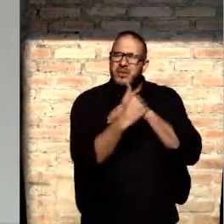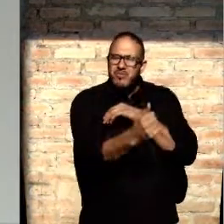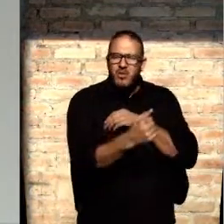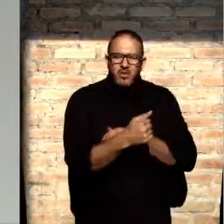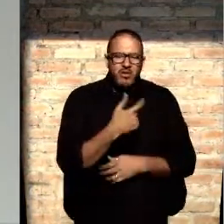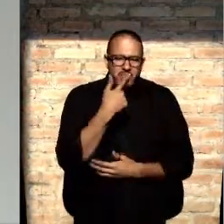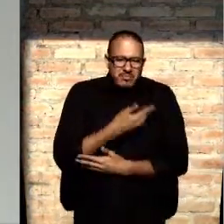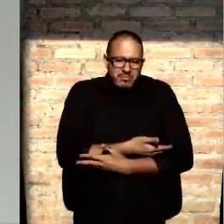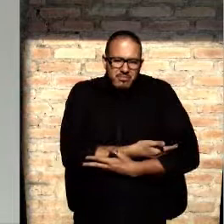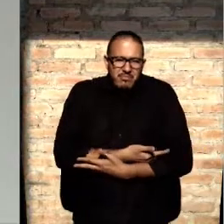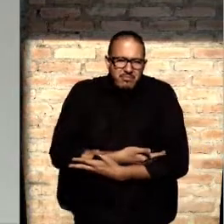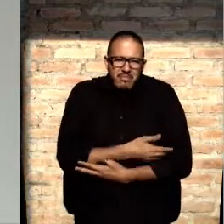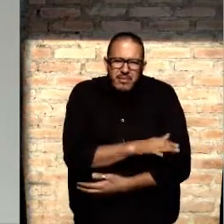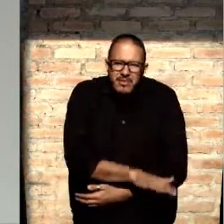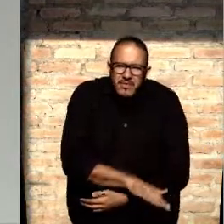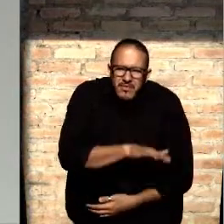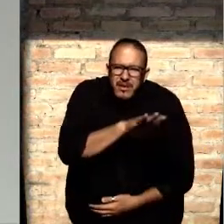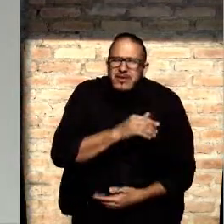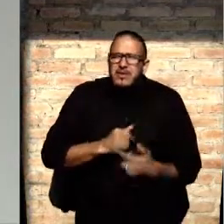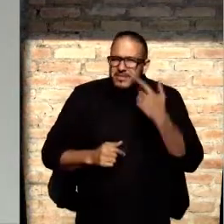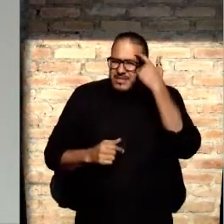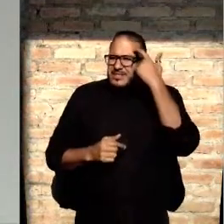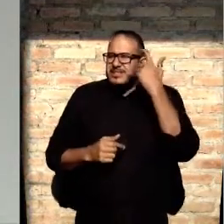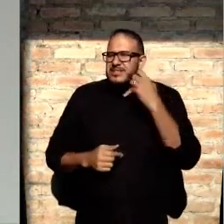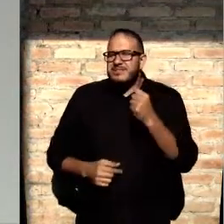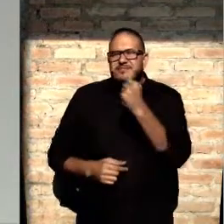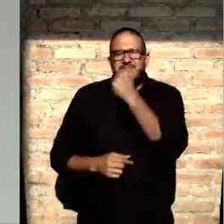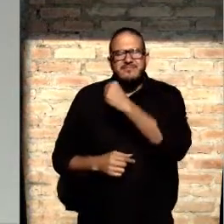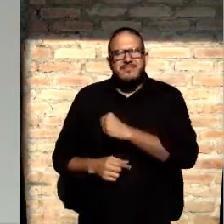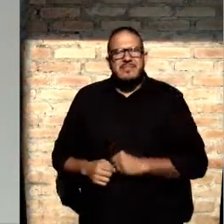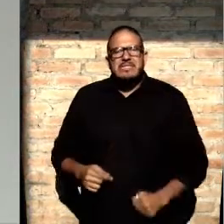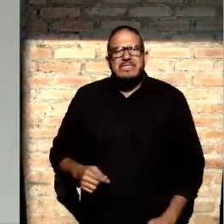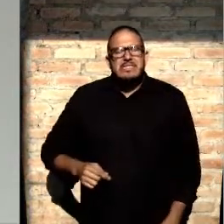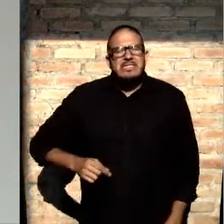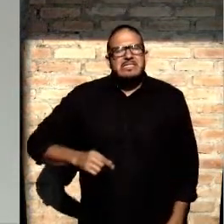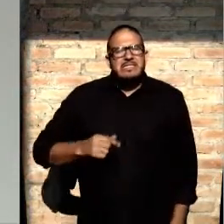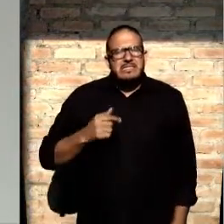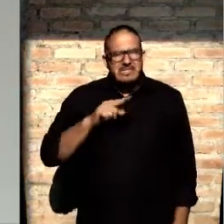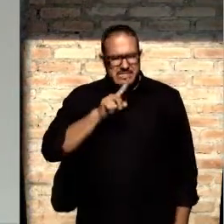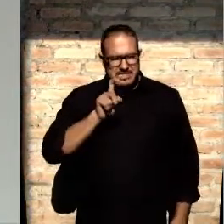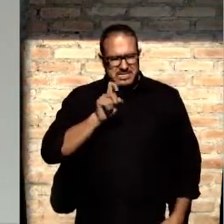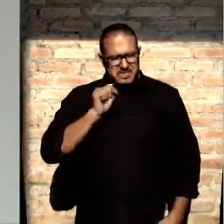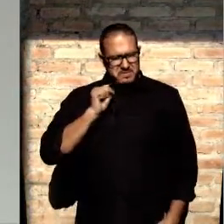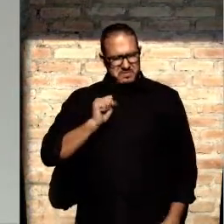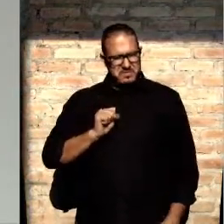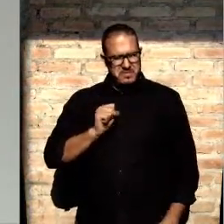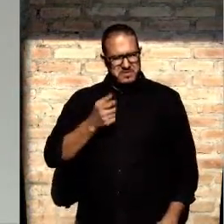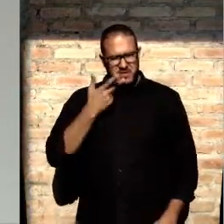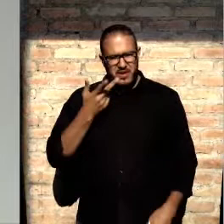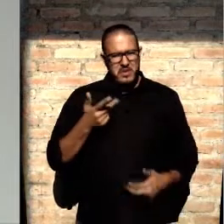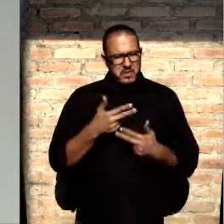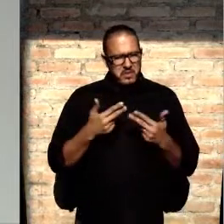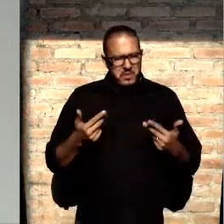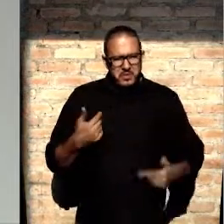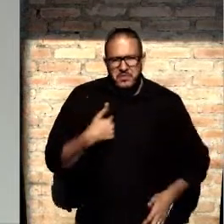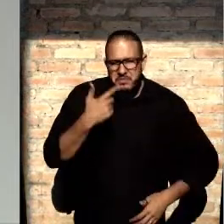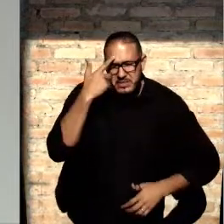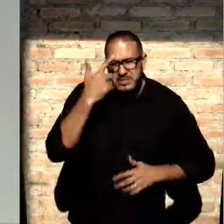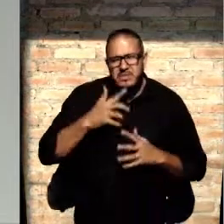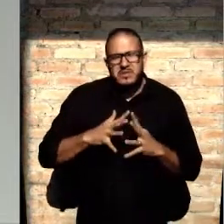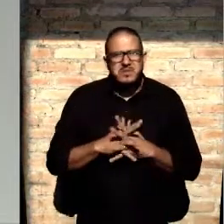eu fiquei pensando será que eu sou posso falar alguma coisa sobre isso eu fico pensando